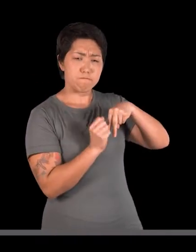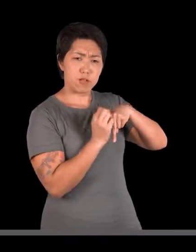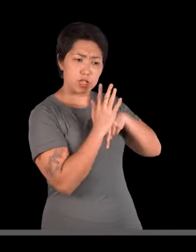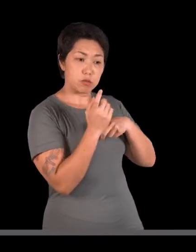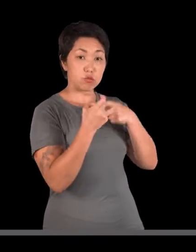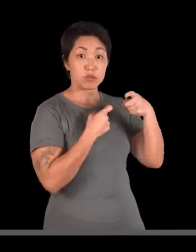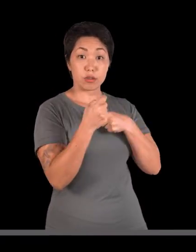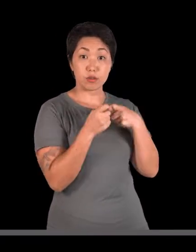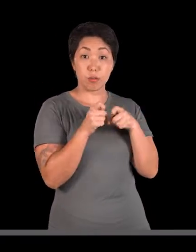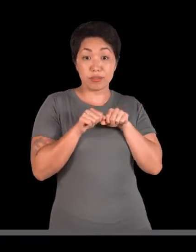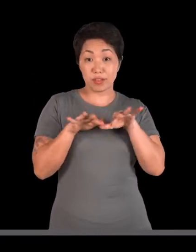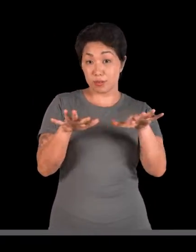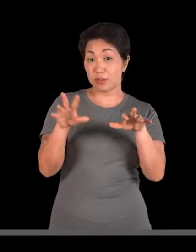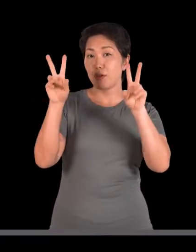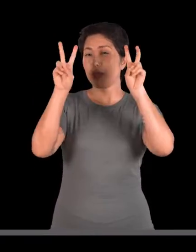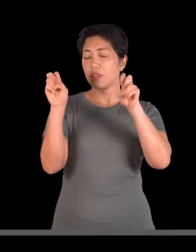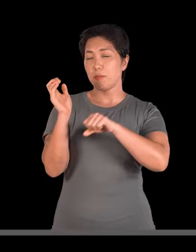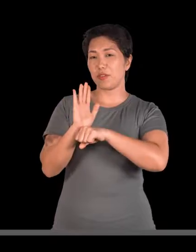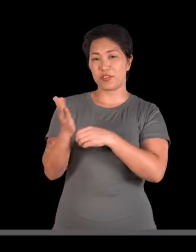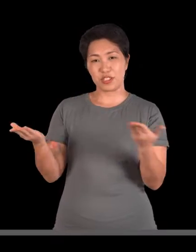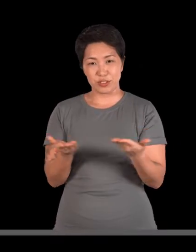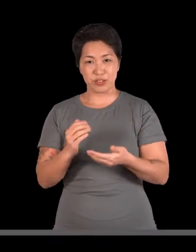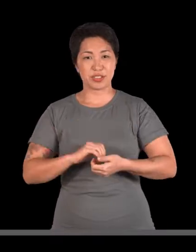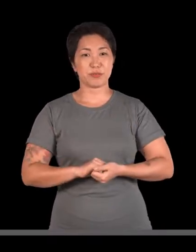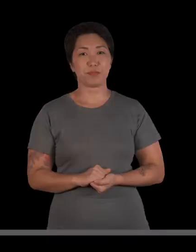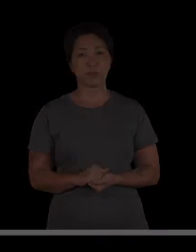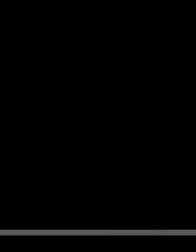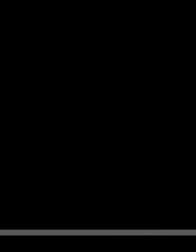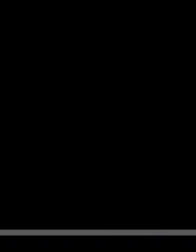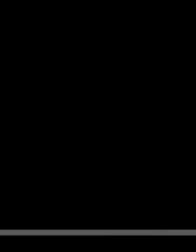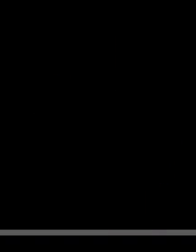transmissíveis, tema do nosso vídeo de hoje.